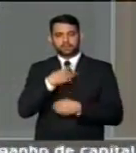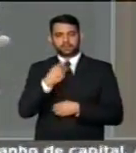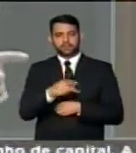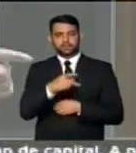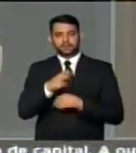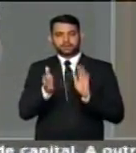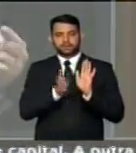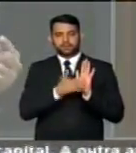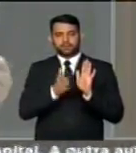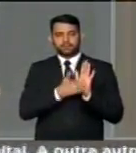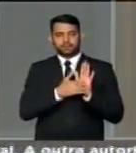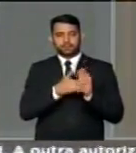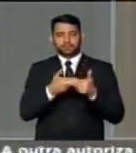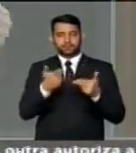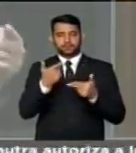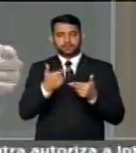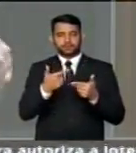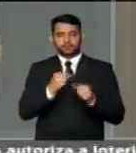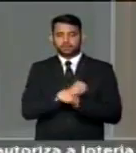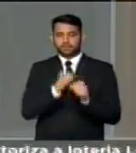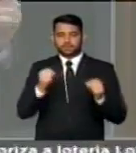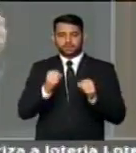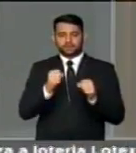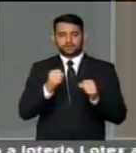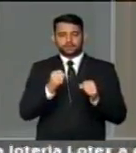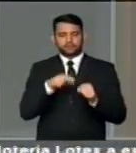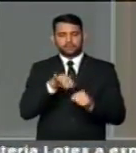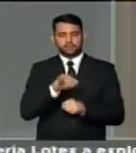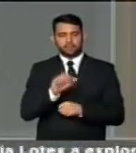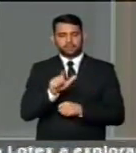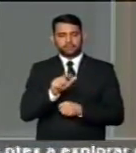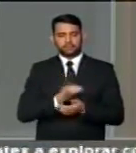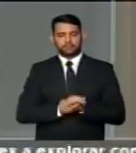dessa proposta nefasta, indecente e imoral.